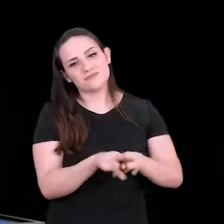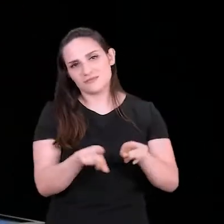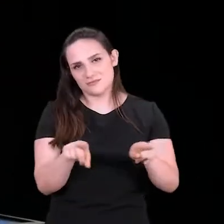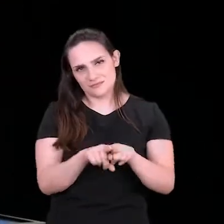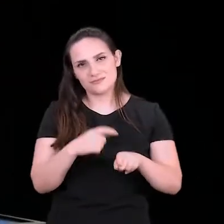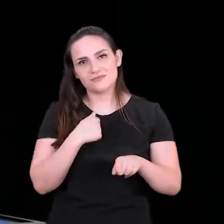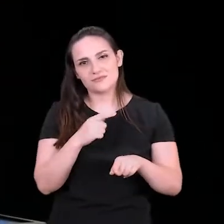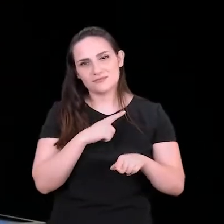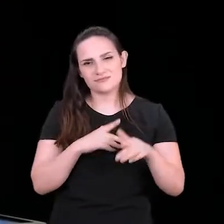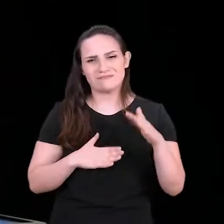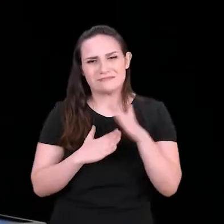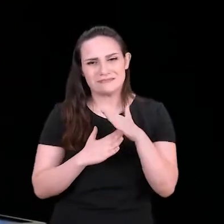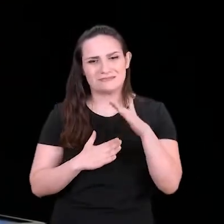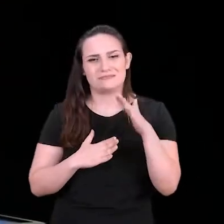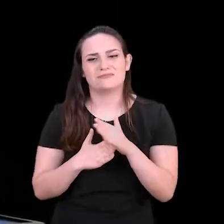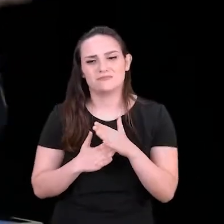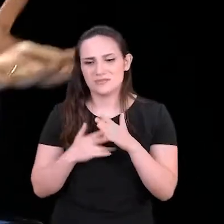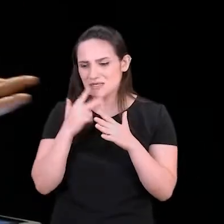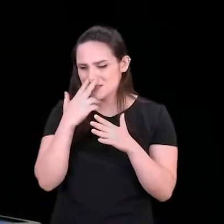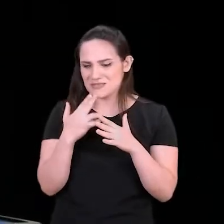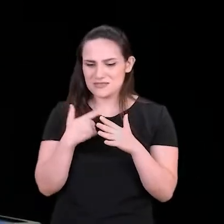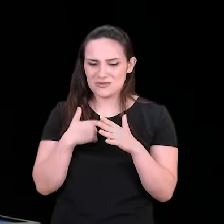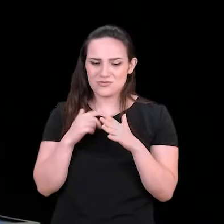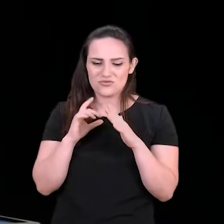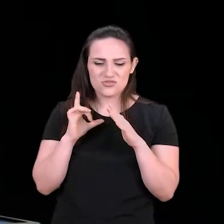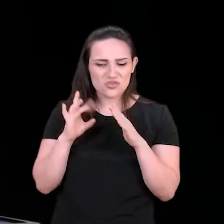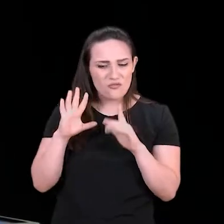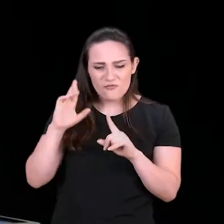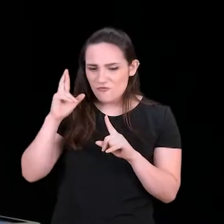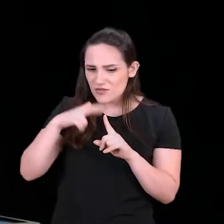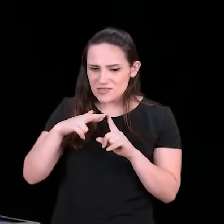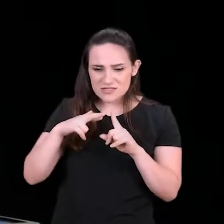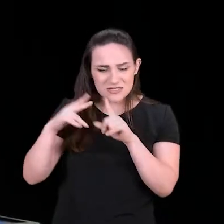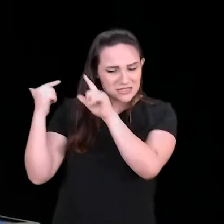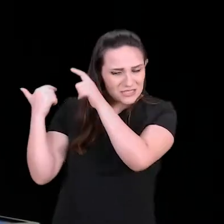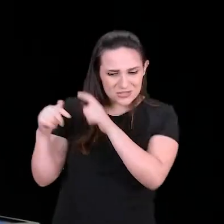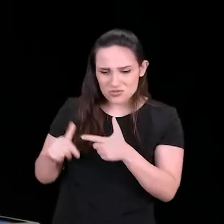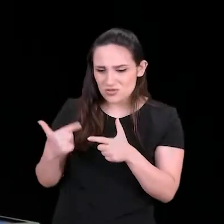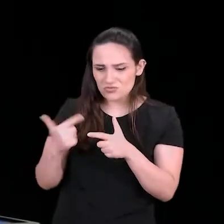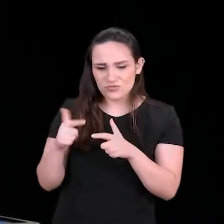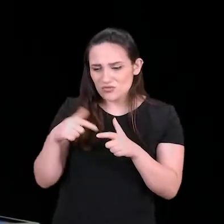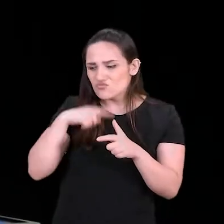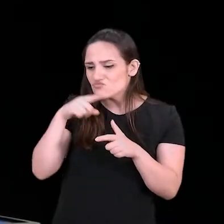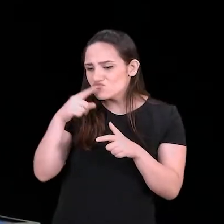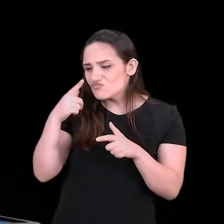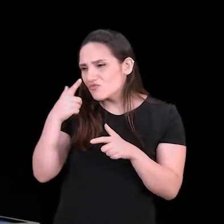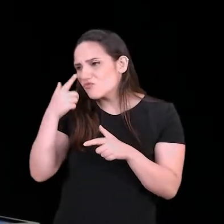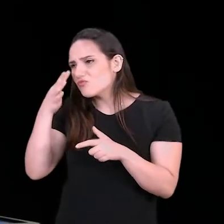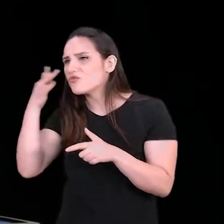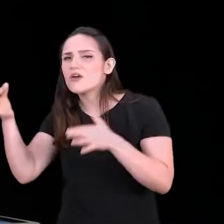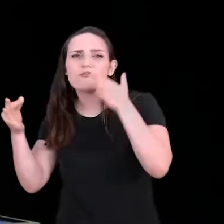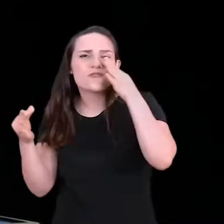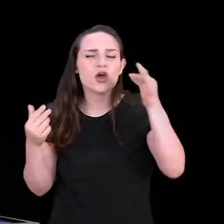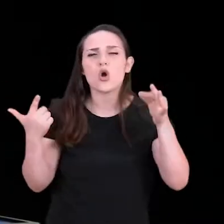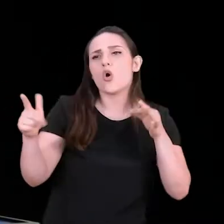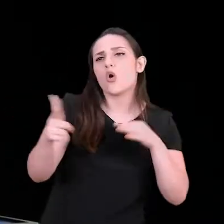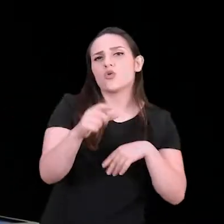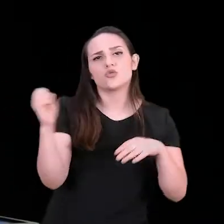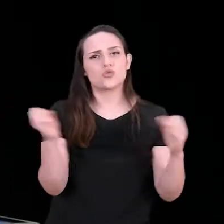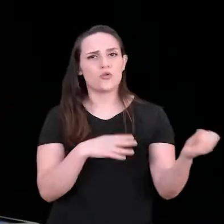minhas dificuldades também de me desamarrar dessas referências, né? Mas o simples fato